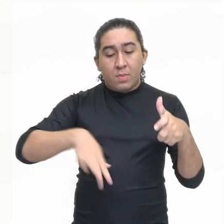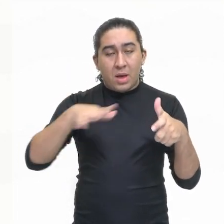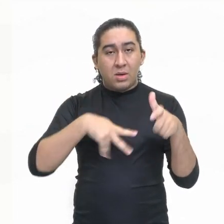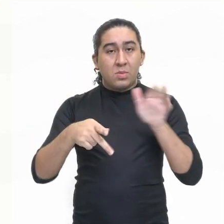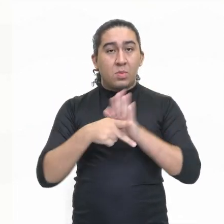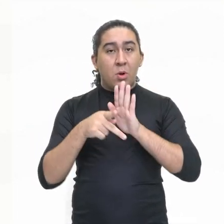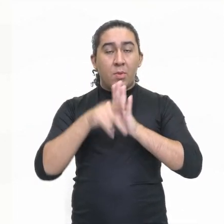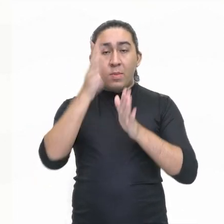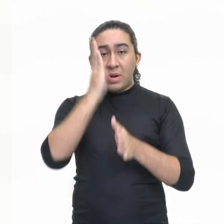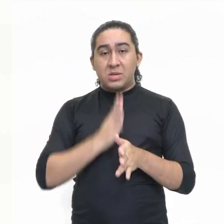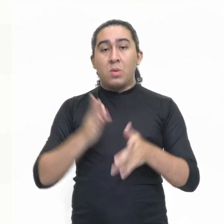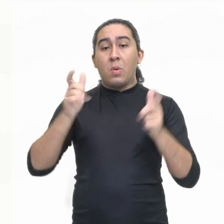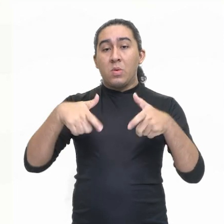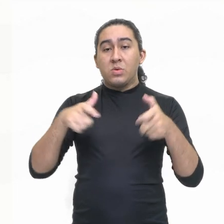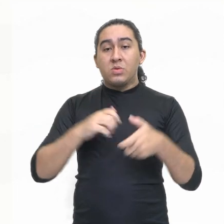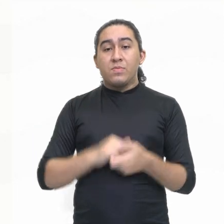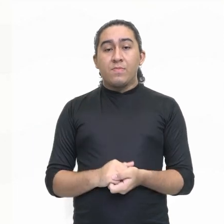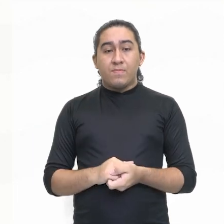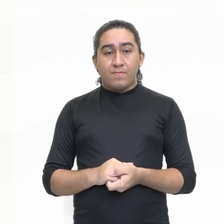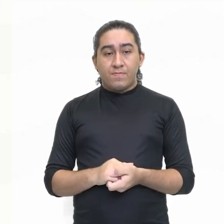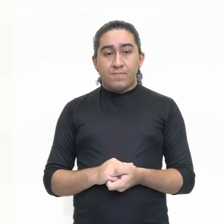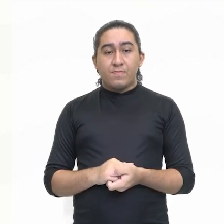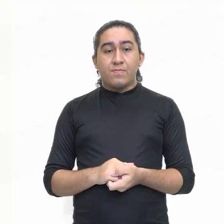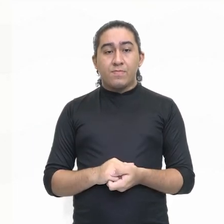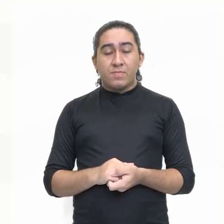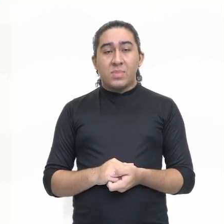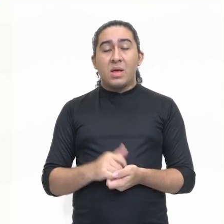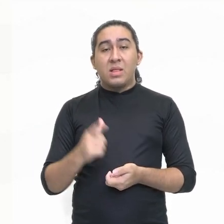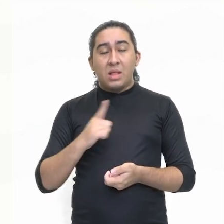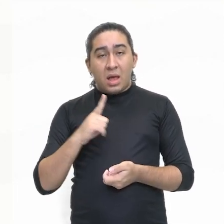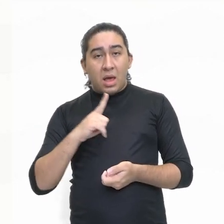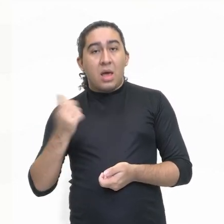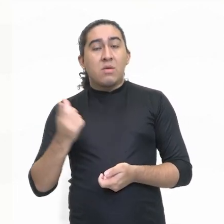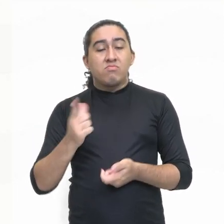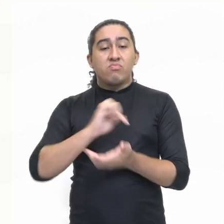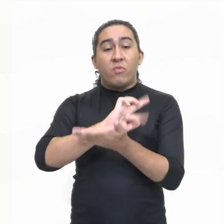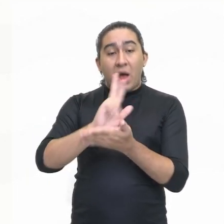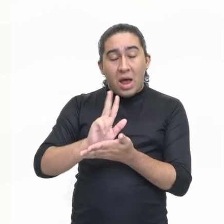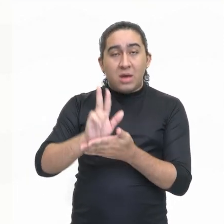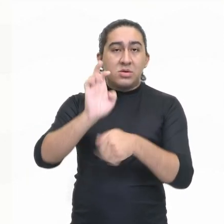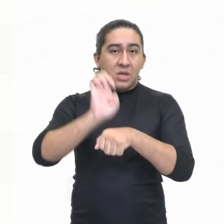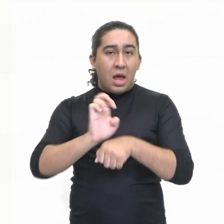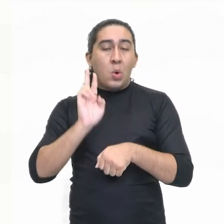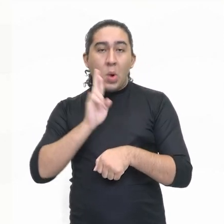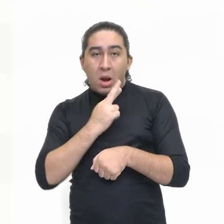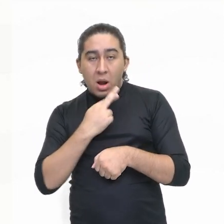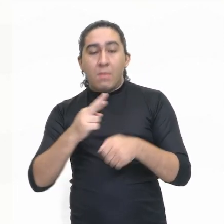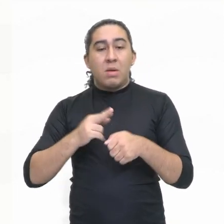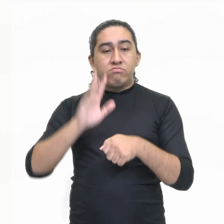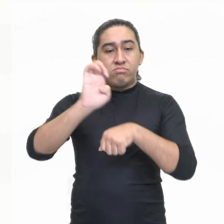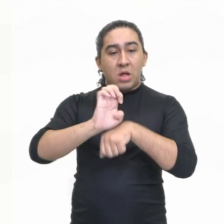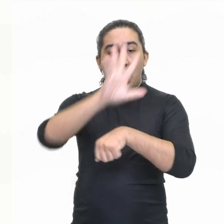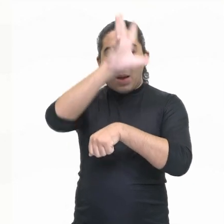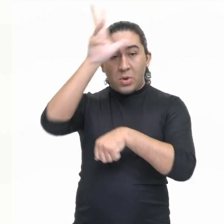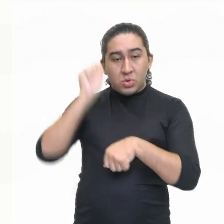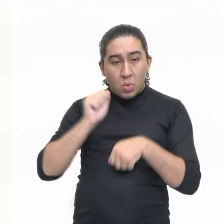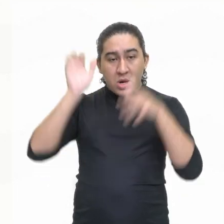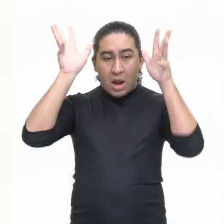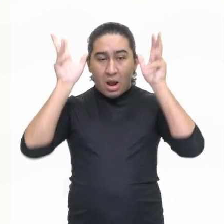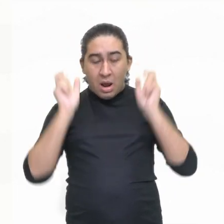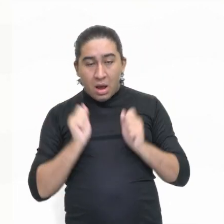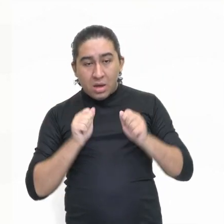nacional, ele está em Roraima, Amazonas, Acre, Rondônia, Mato